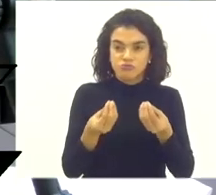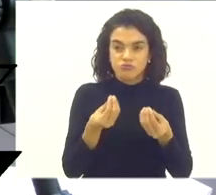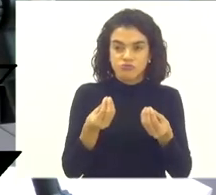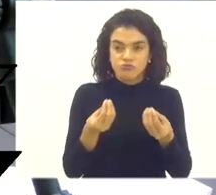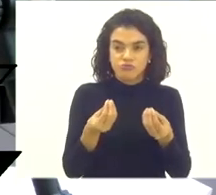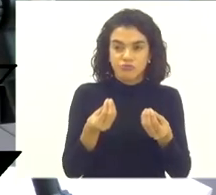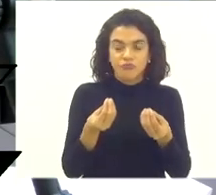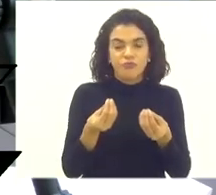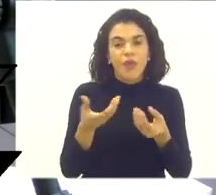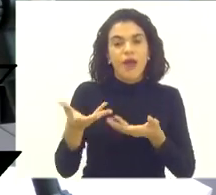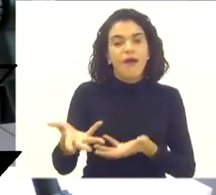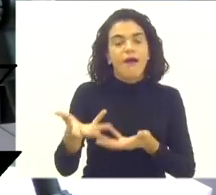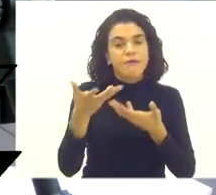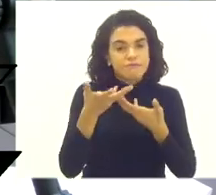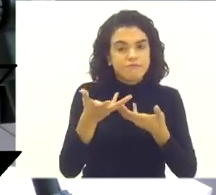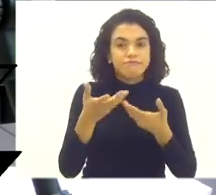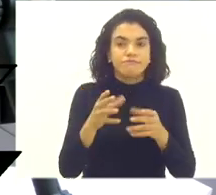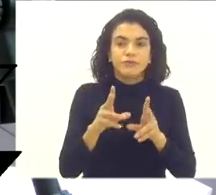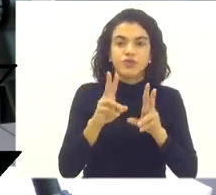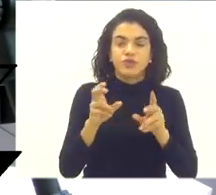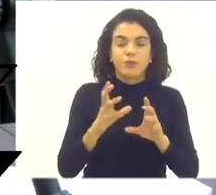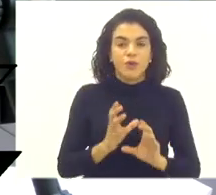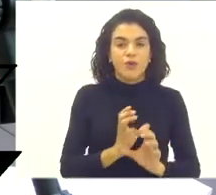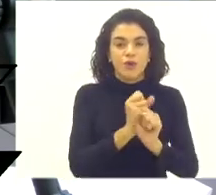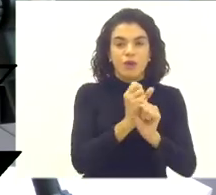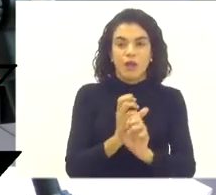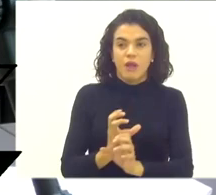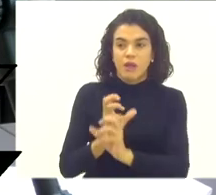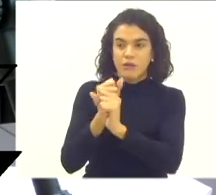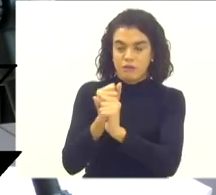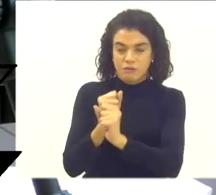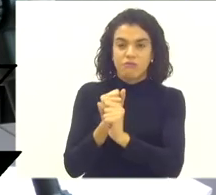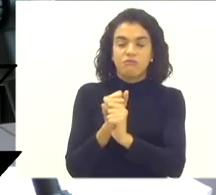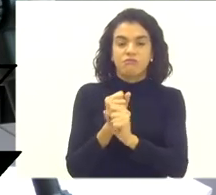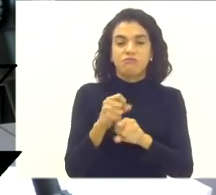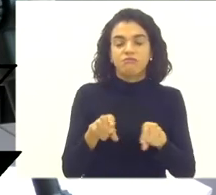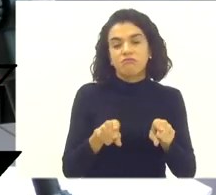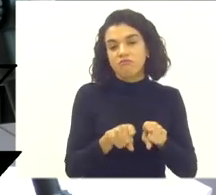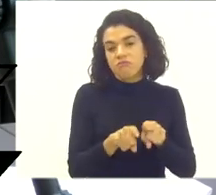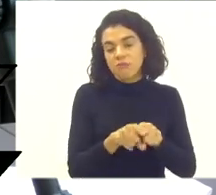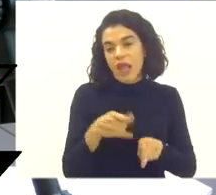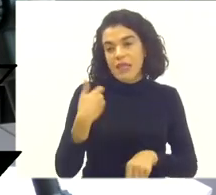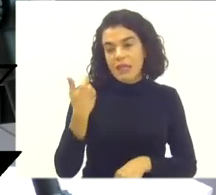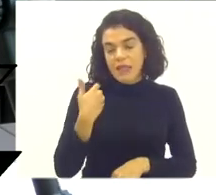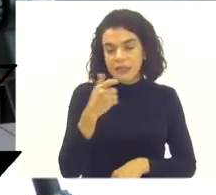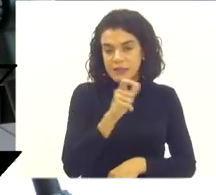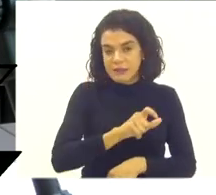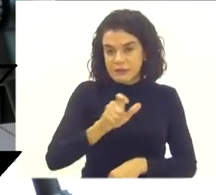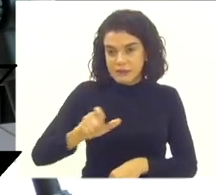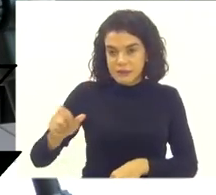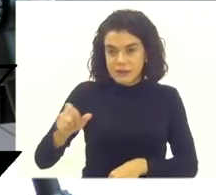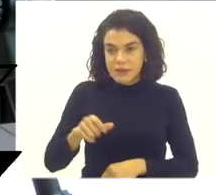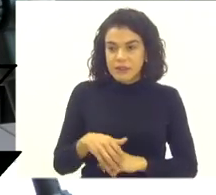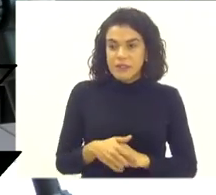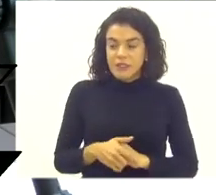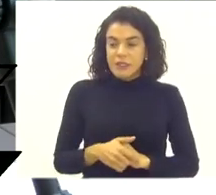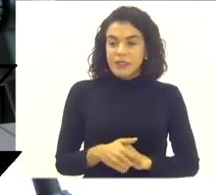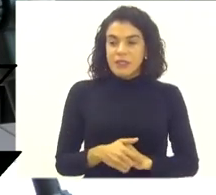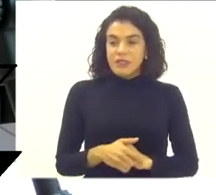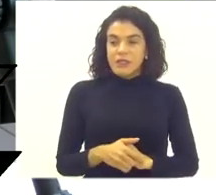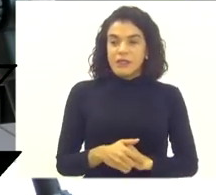a recepção disso em termos de números e a faixa de idade dessas pessoas e sobre